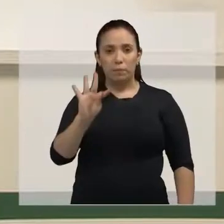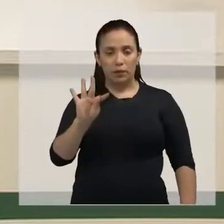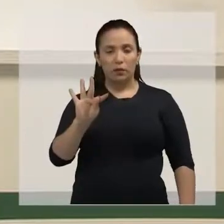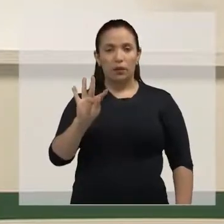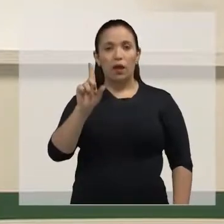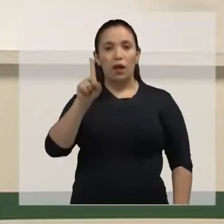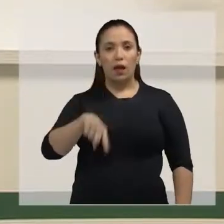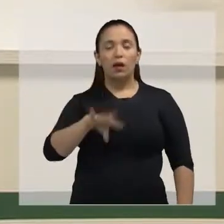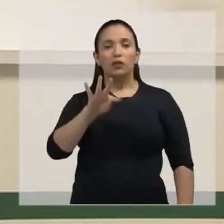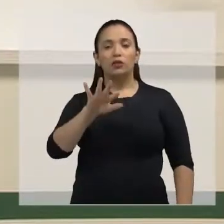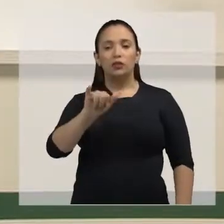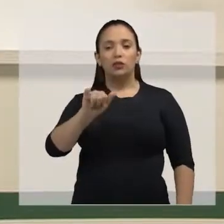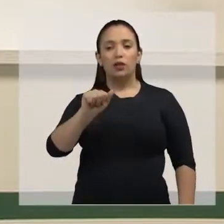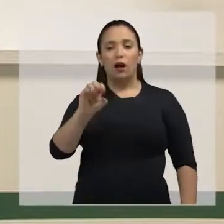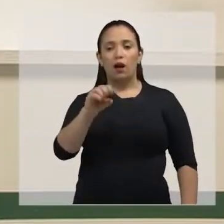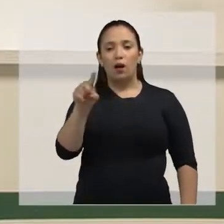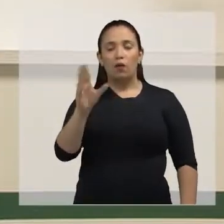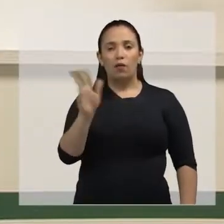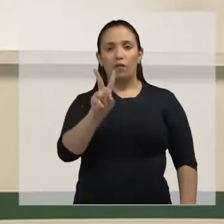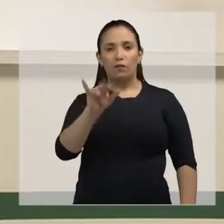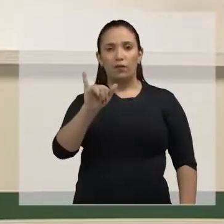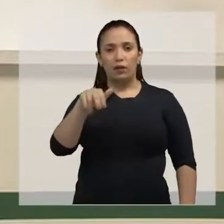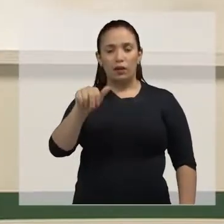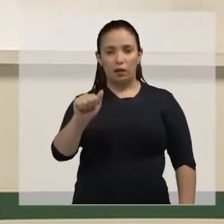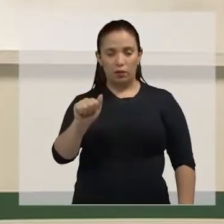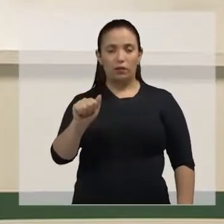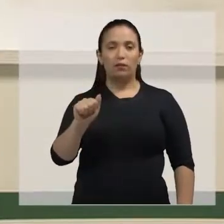é o Tião Viana, né? E nós temos também